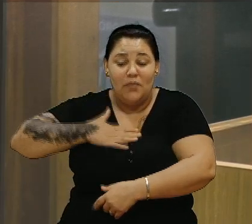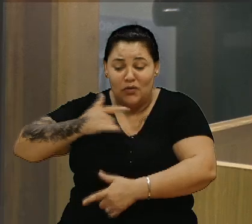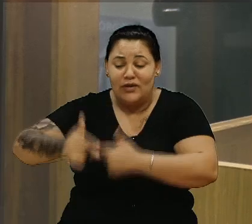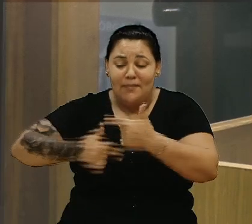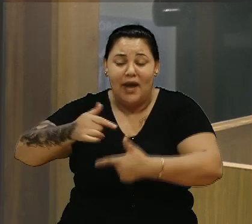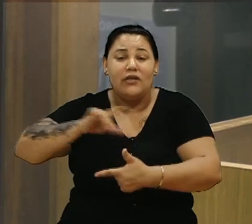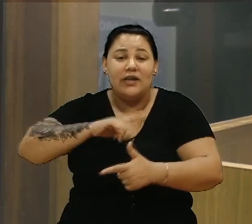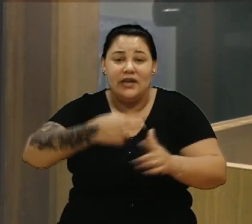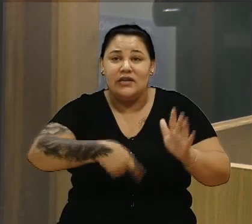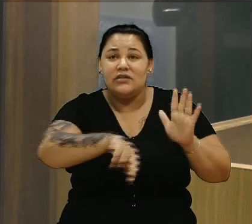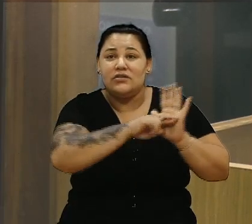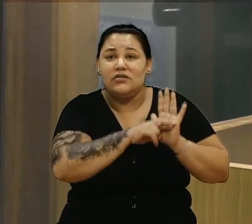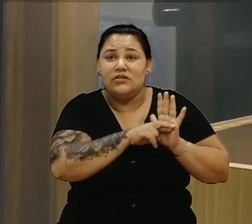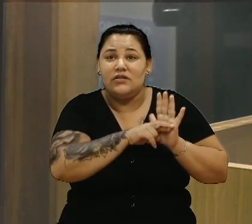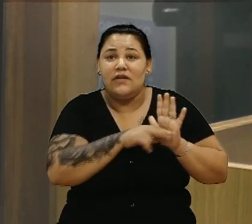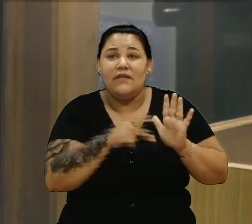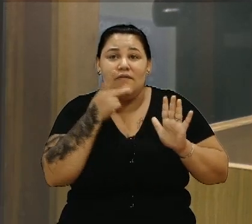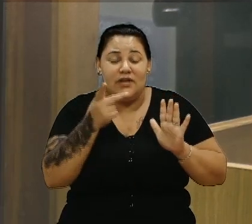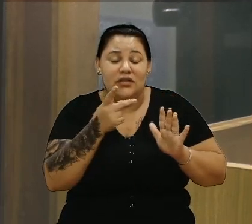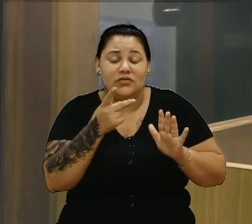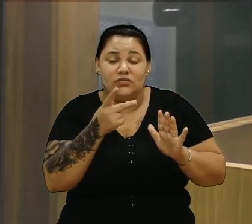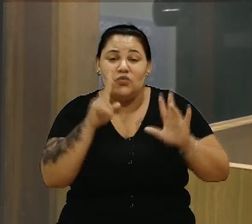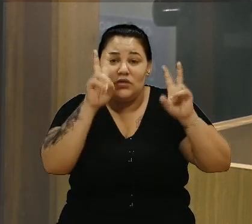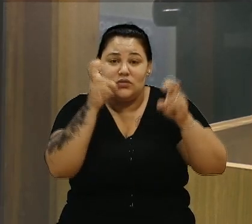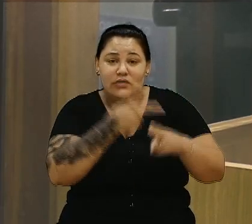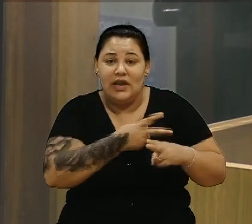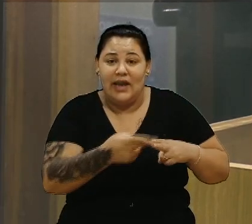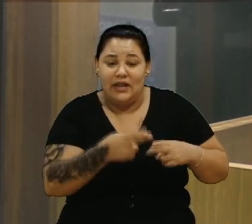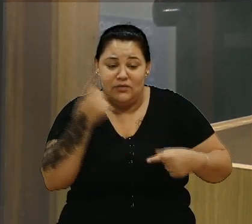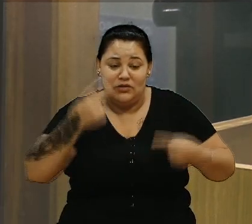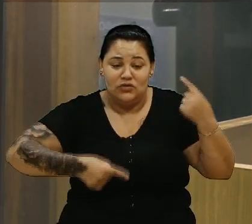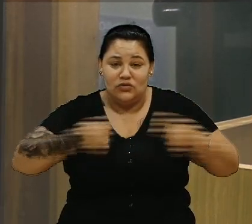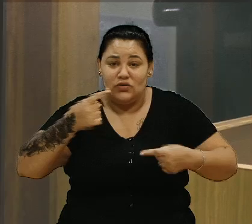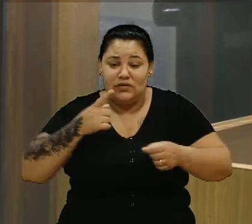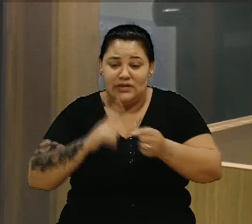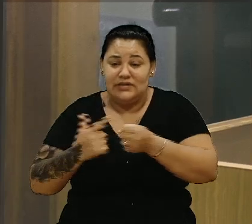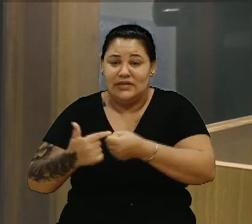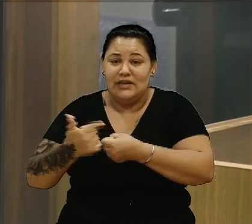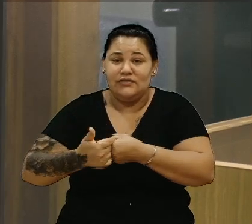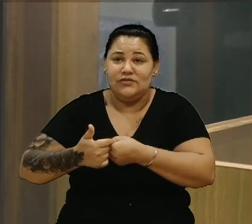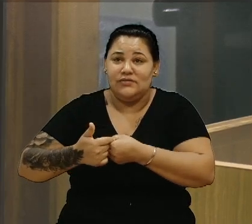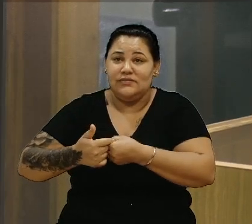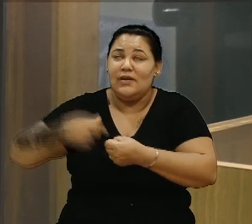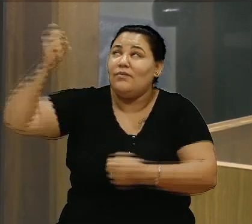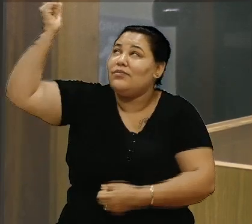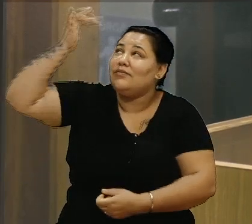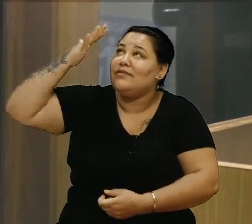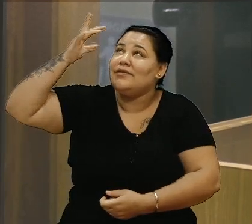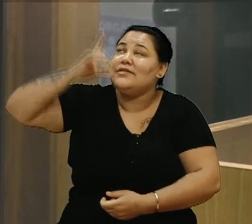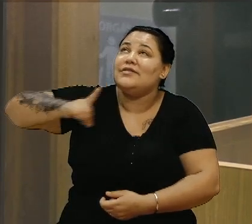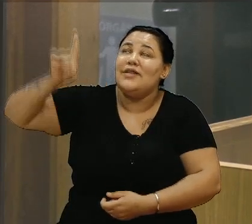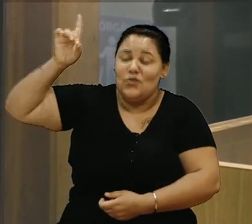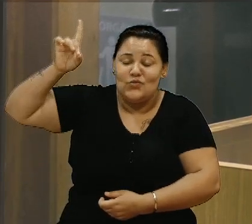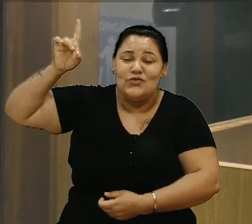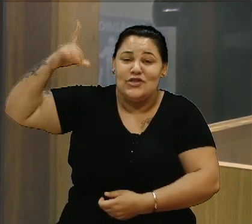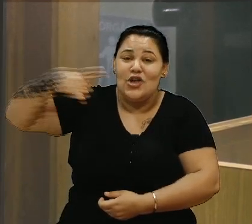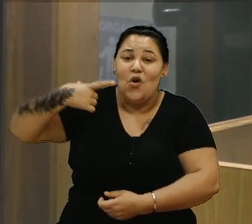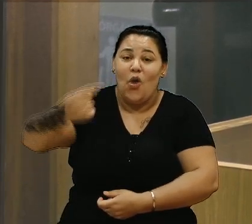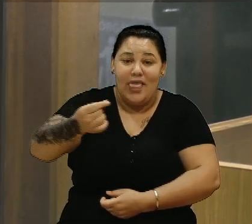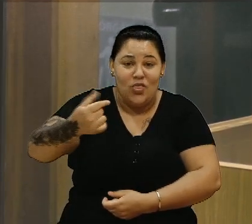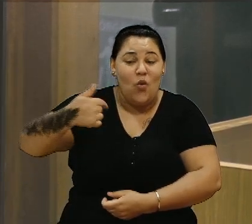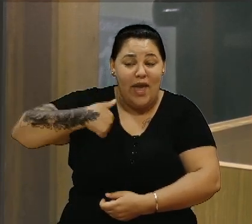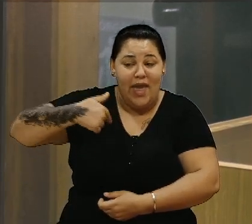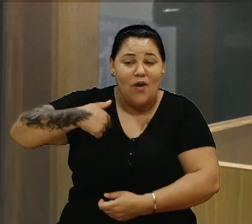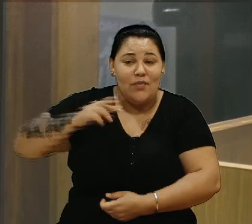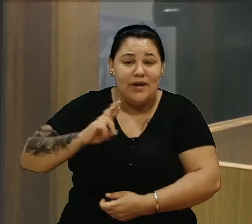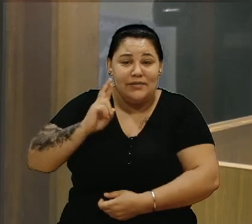resultado, trazendo um assunto delicado para discussão na cidade toda. Quando eu fui ungido por Deus, abençoado e escolhido para representar 500 mil de pessoas através